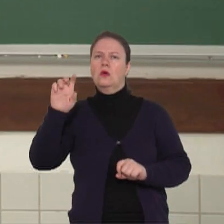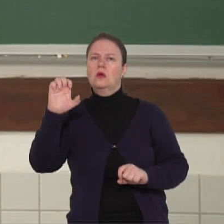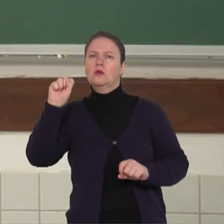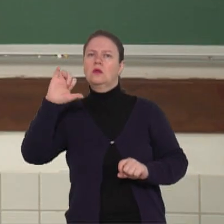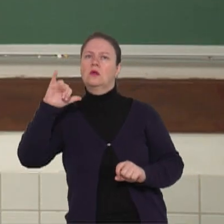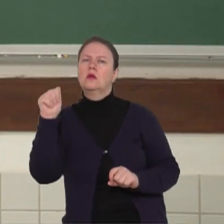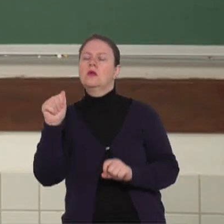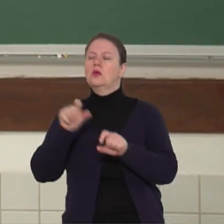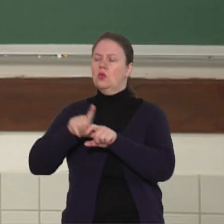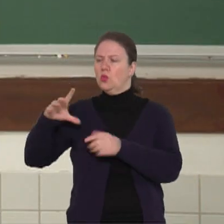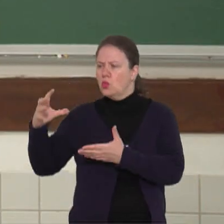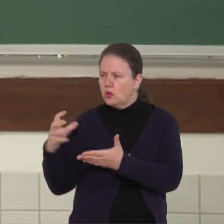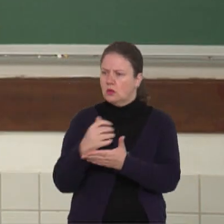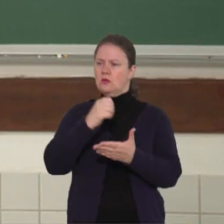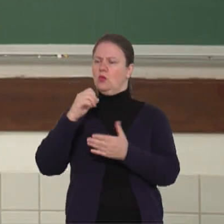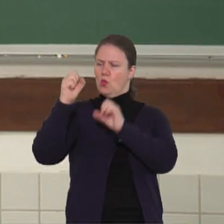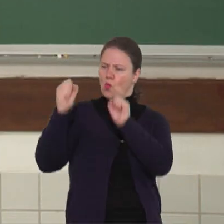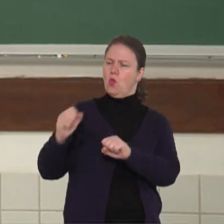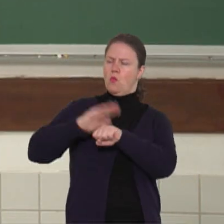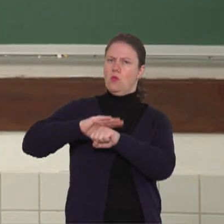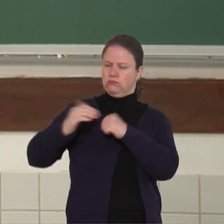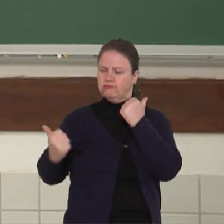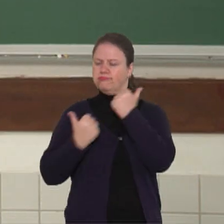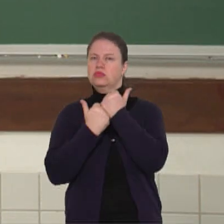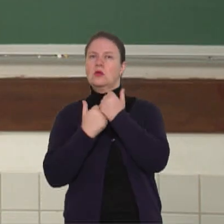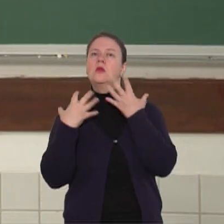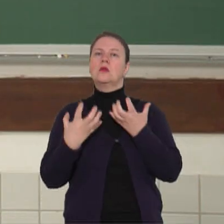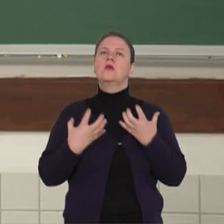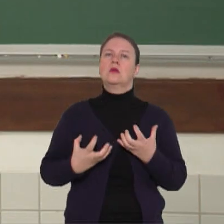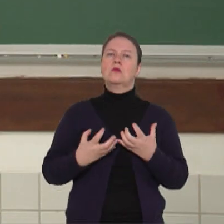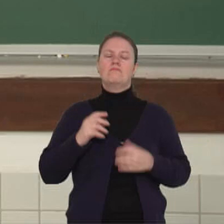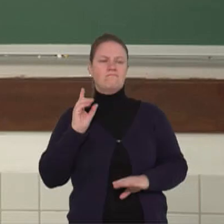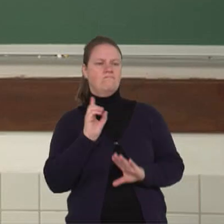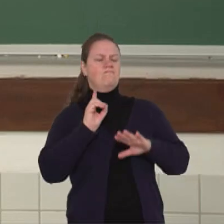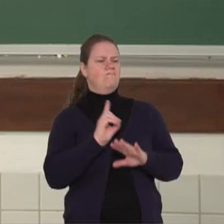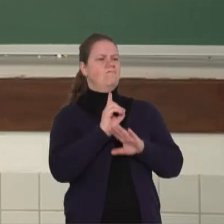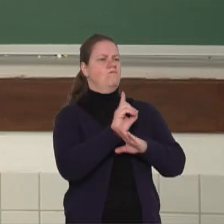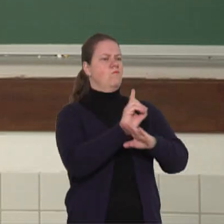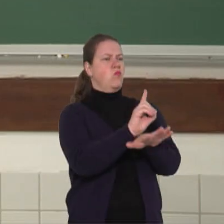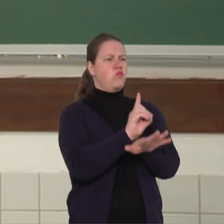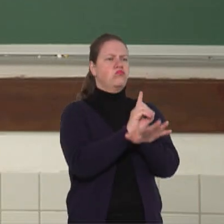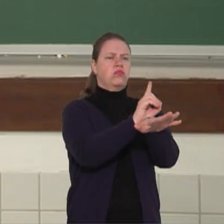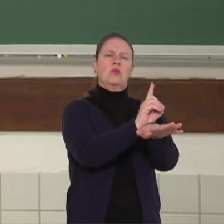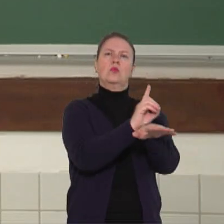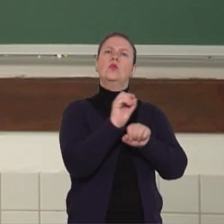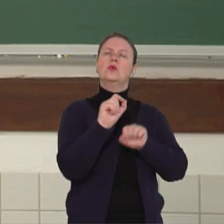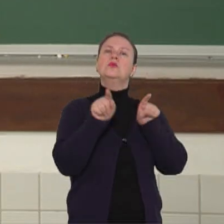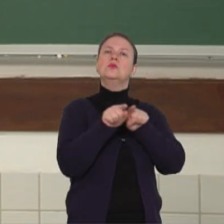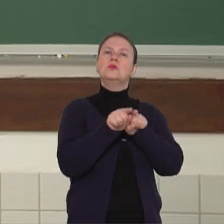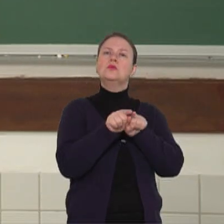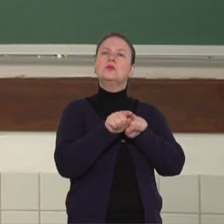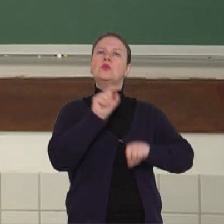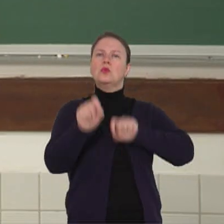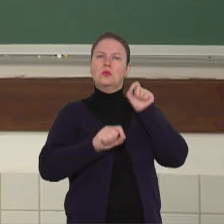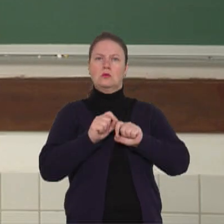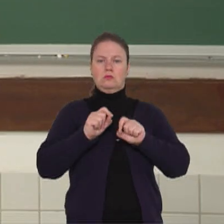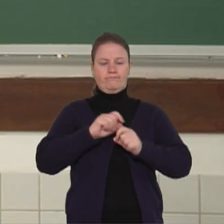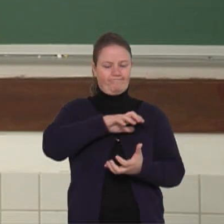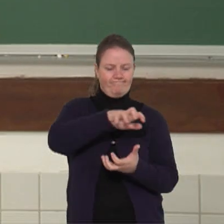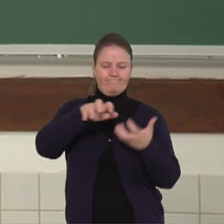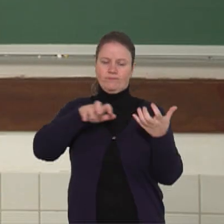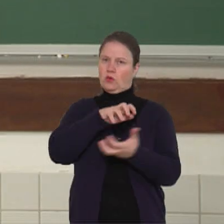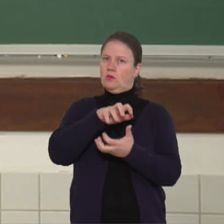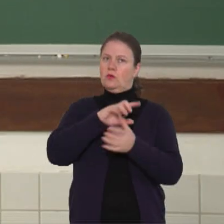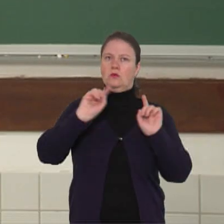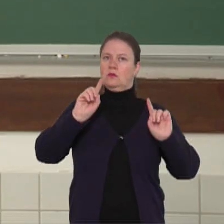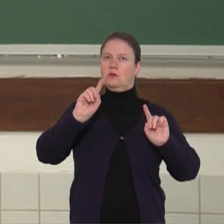tomando poder, vai mostrando que ela quer ficar no poder e à frente dos demais, que também não é um pressuposto revolucionário, né?